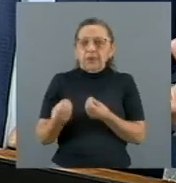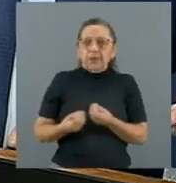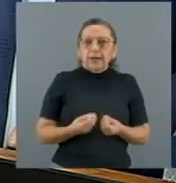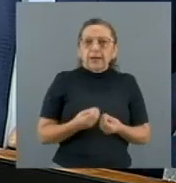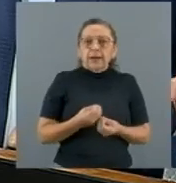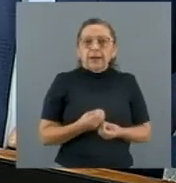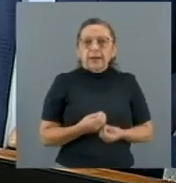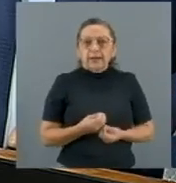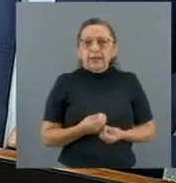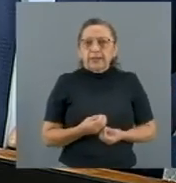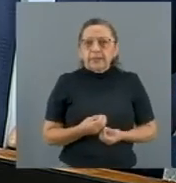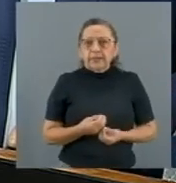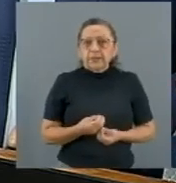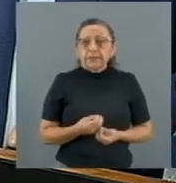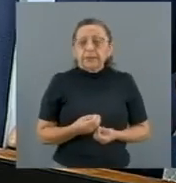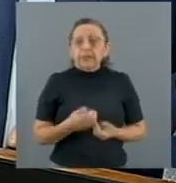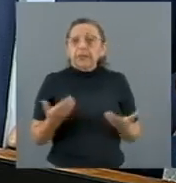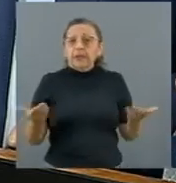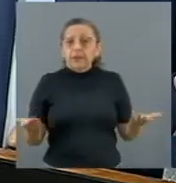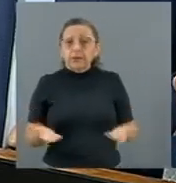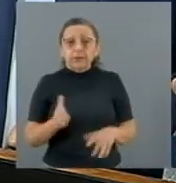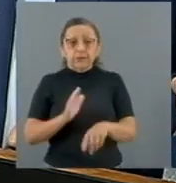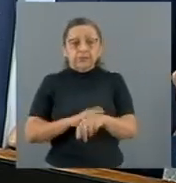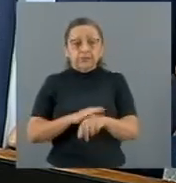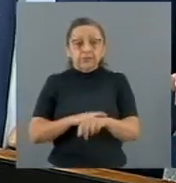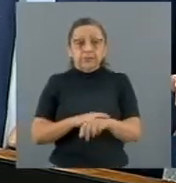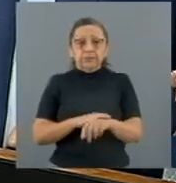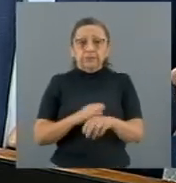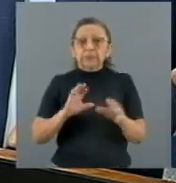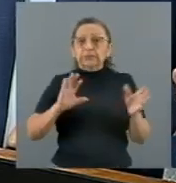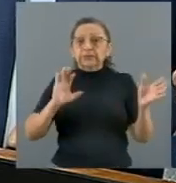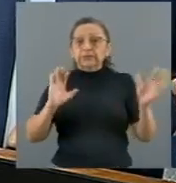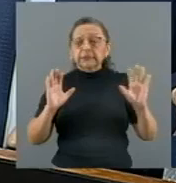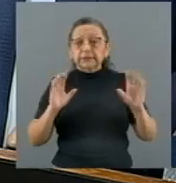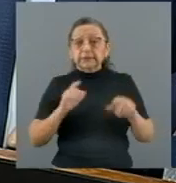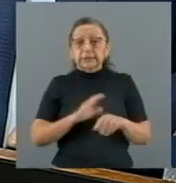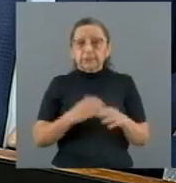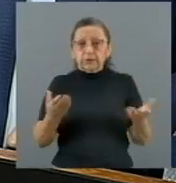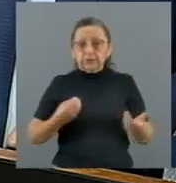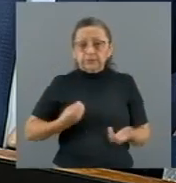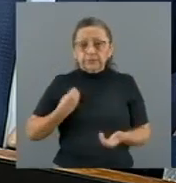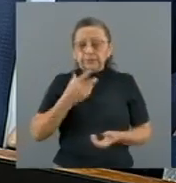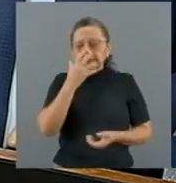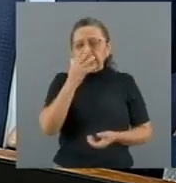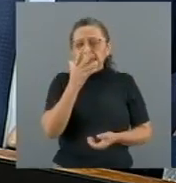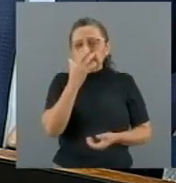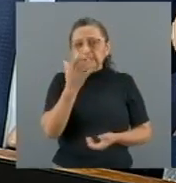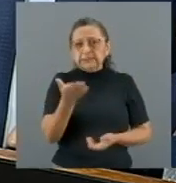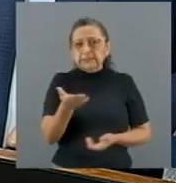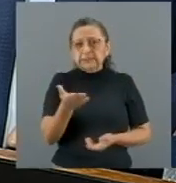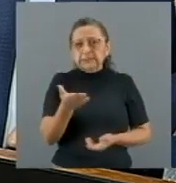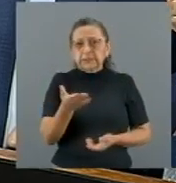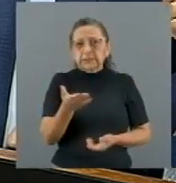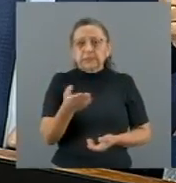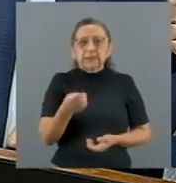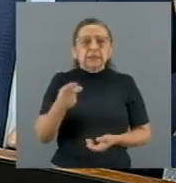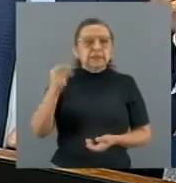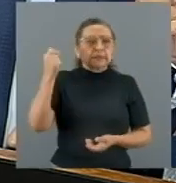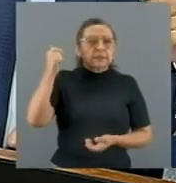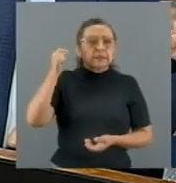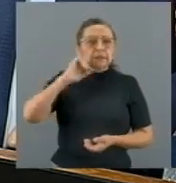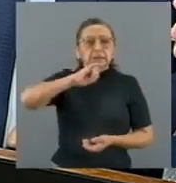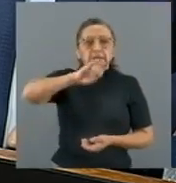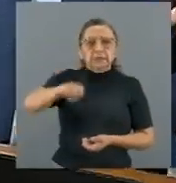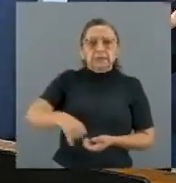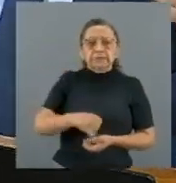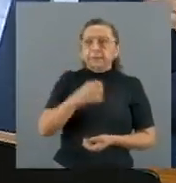E nos tempos que estamos passando, senador Ciro, me parece que nós vivemos um tempo das jurisprudências relativas,